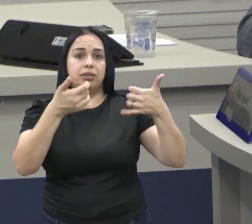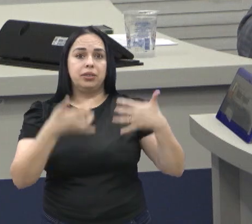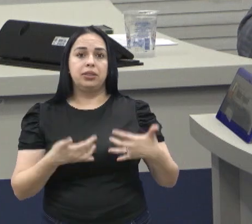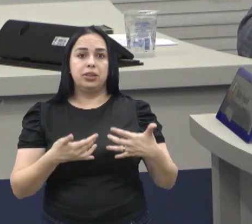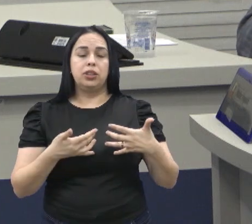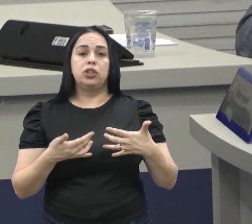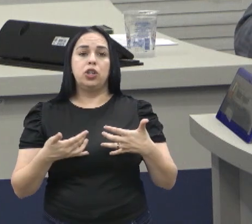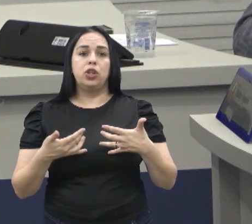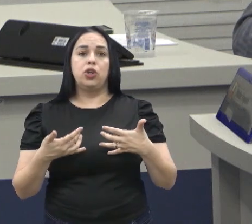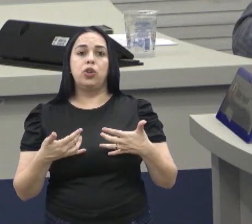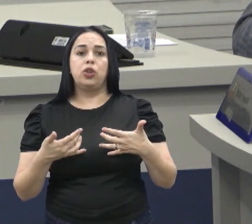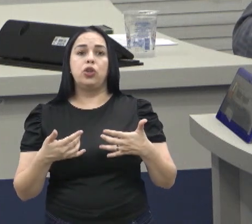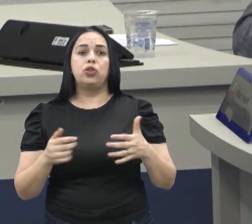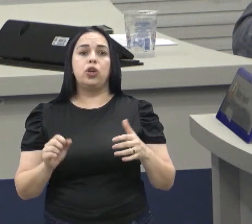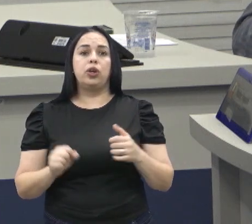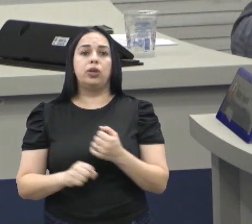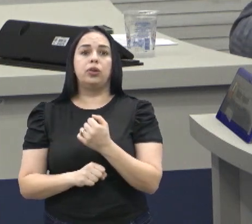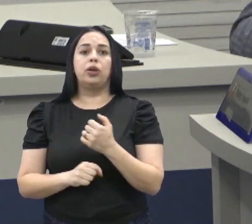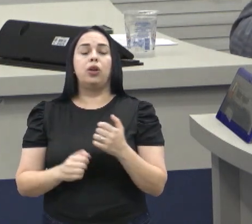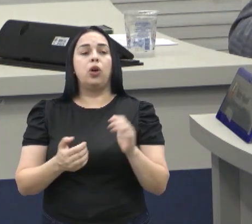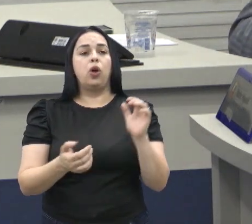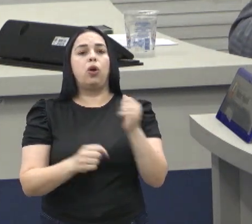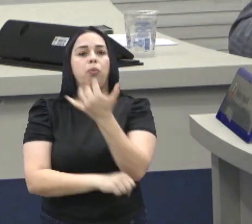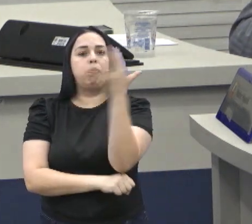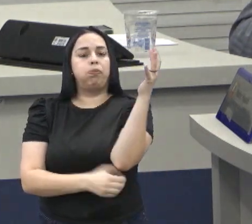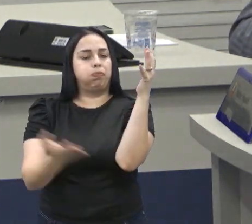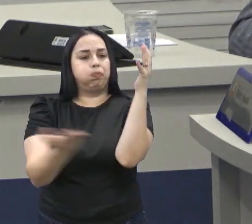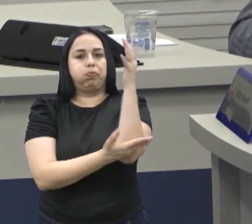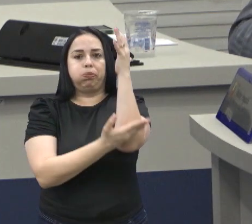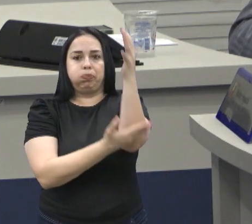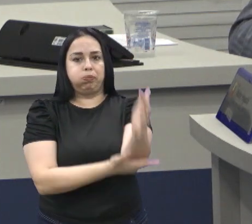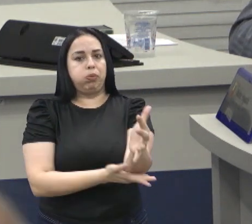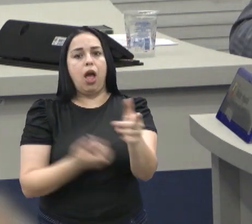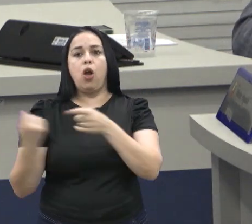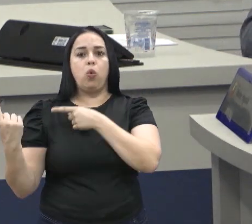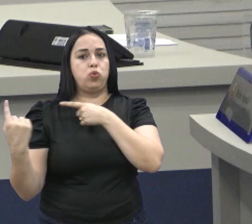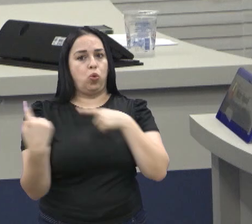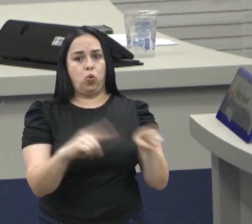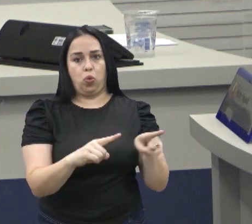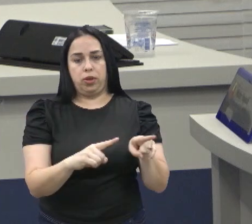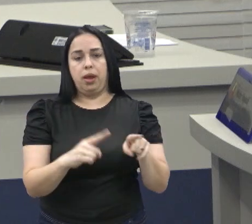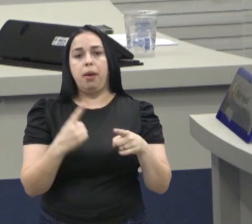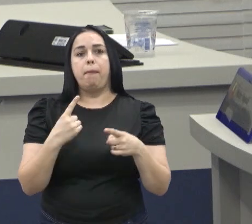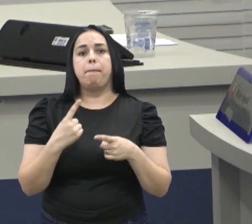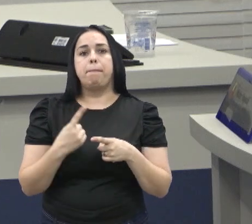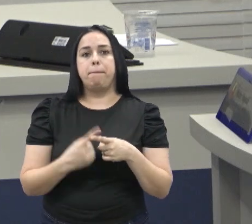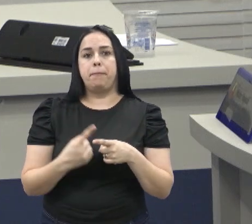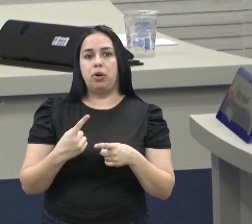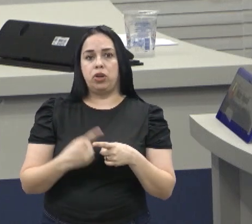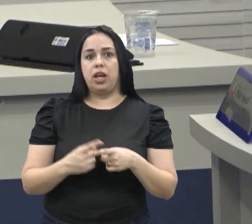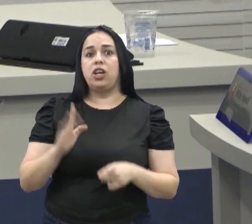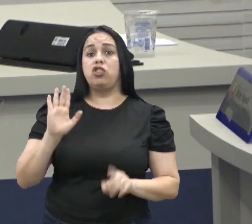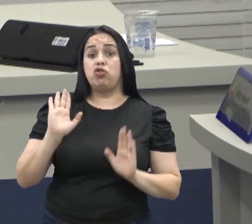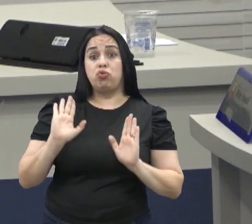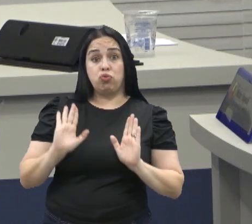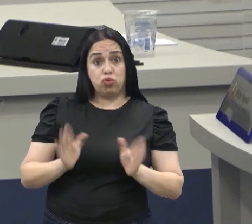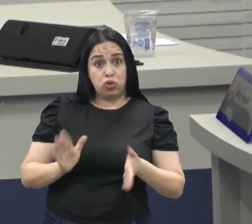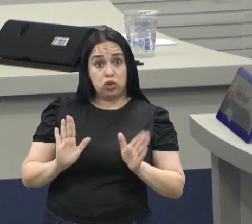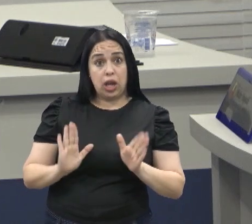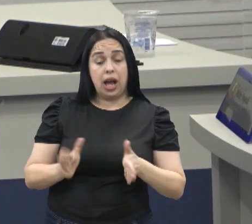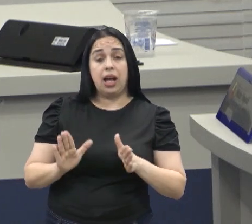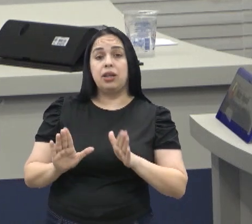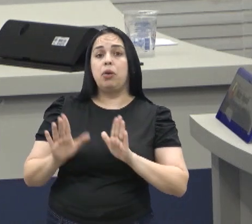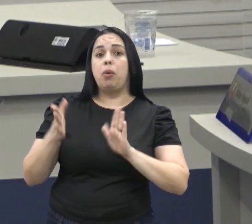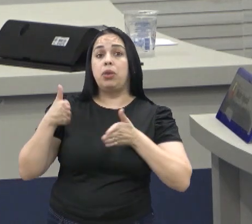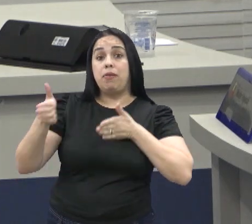contra a retirada de qualquer árvore, porque esse município já teve o tempo de fazer análise